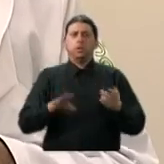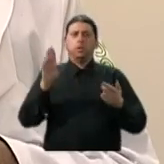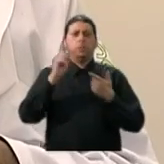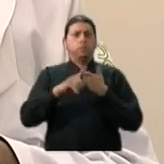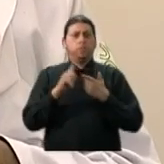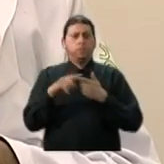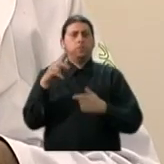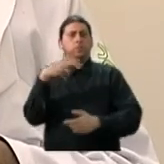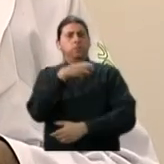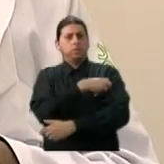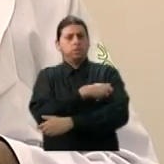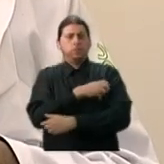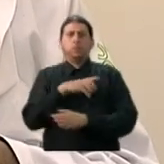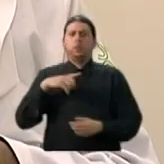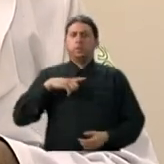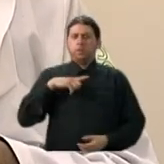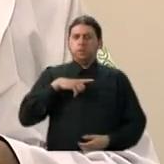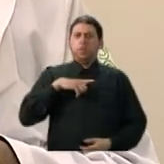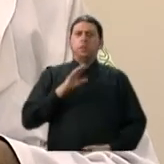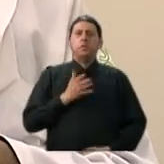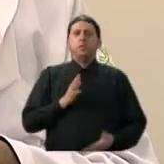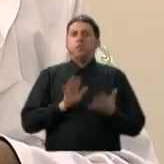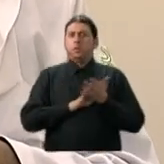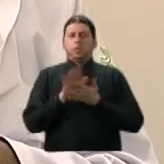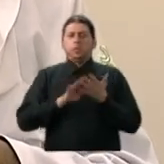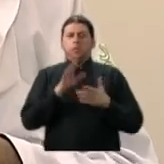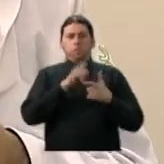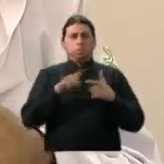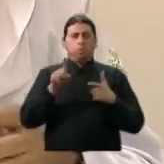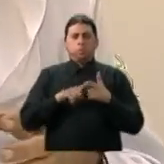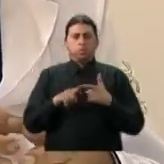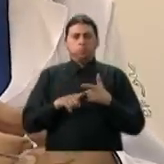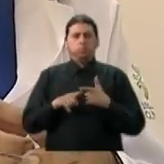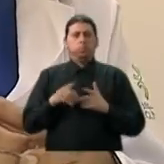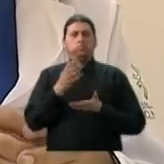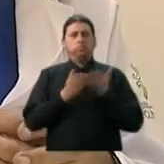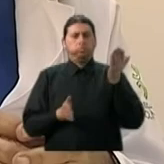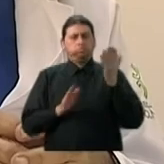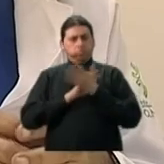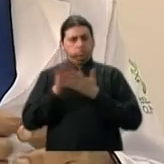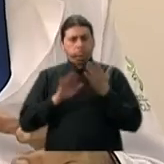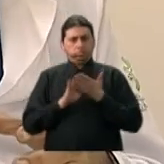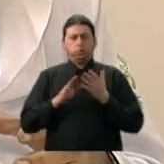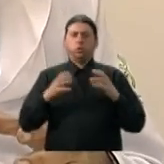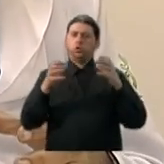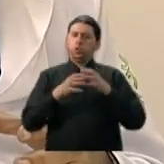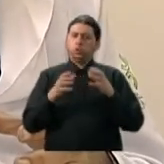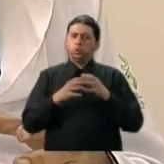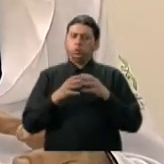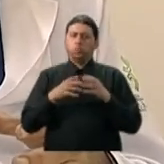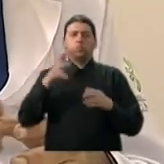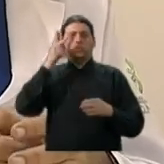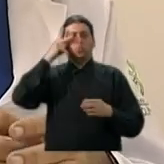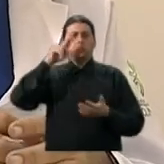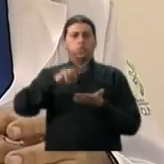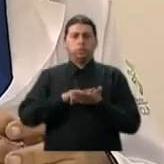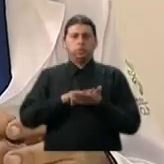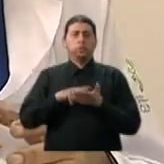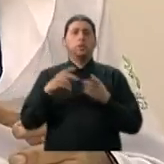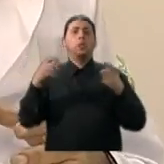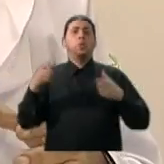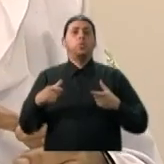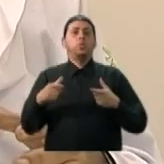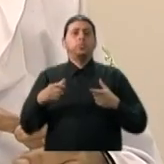porque como a vacina não traz evento adverso, ela não é danosa, O grupo de pacientes que faz a vacina vem da onde?